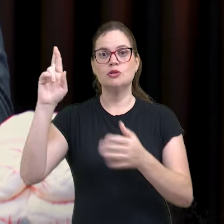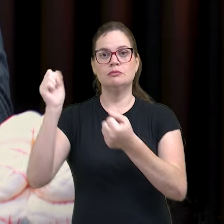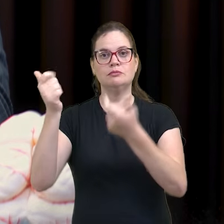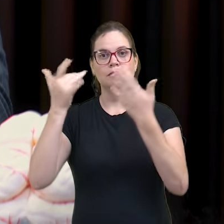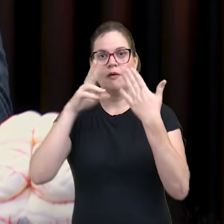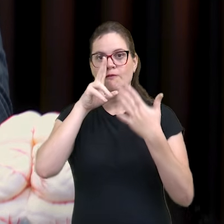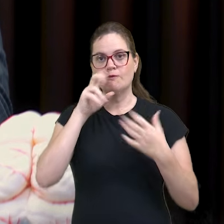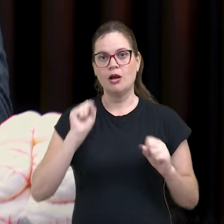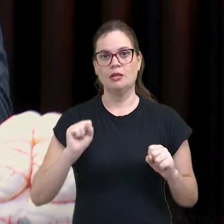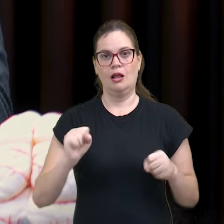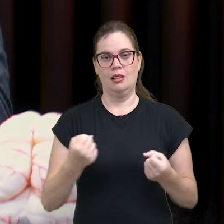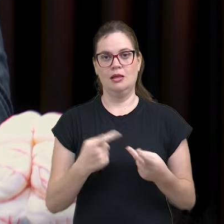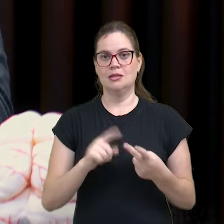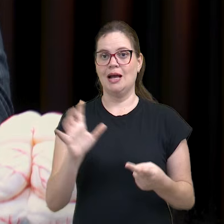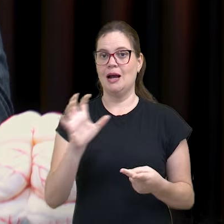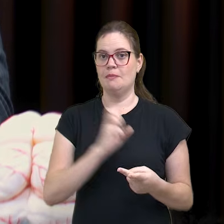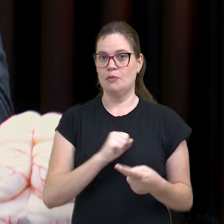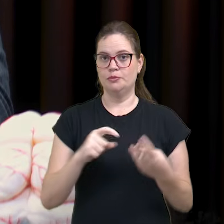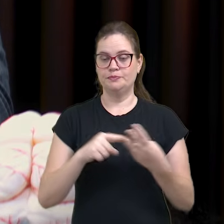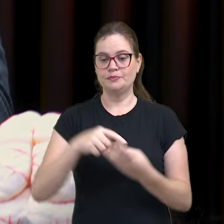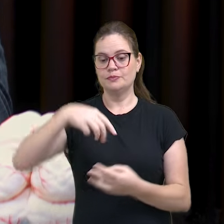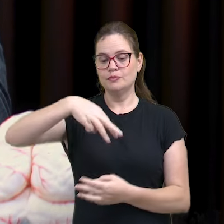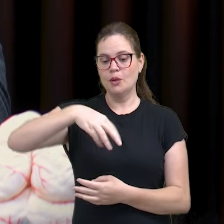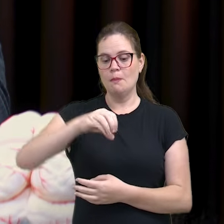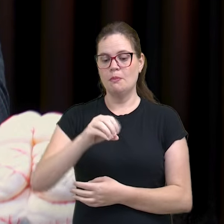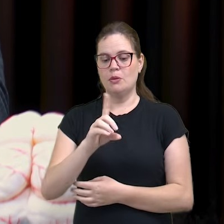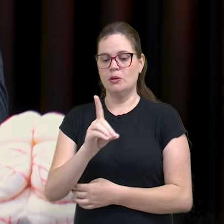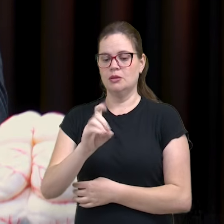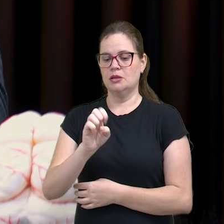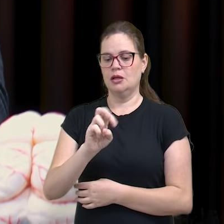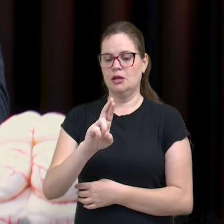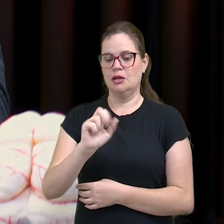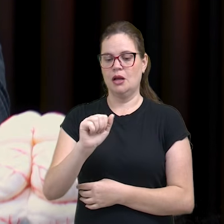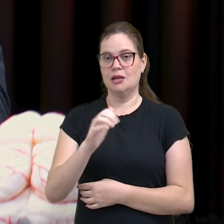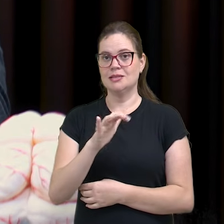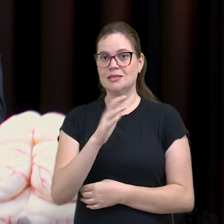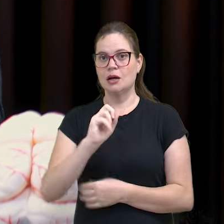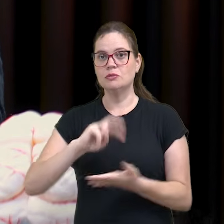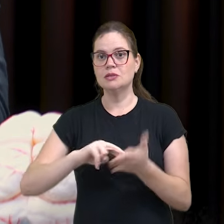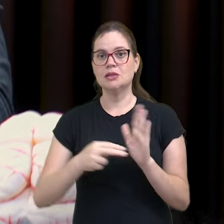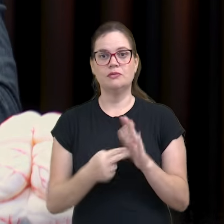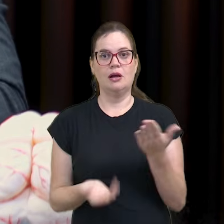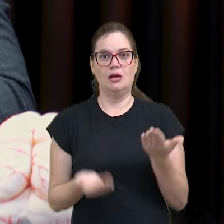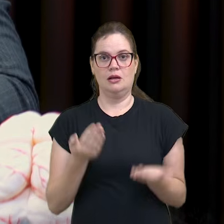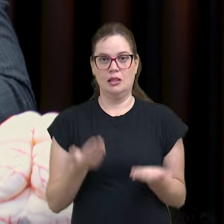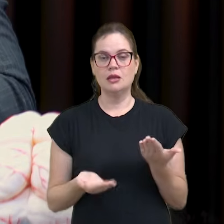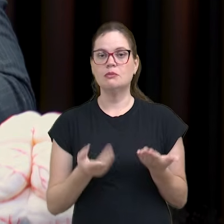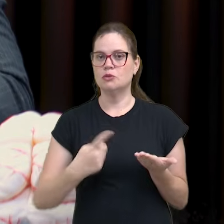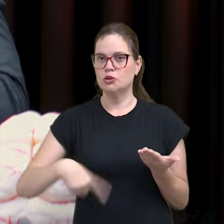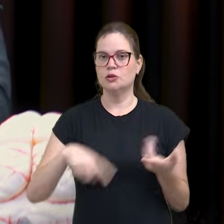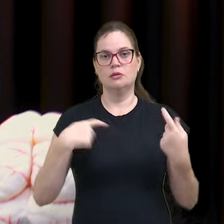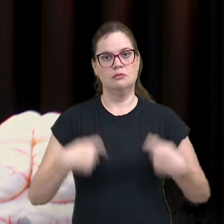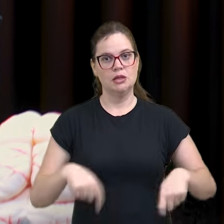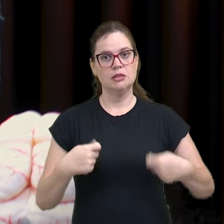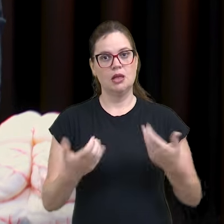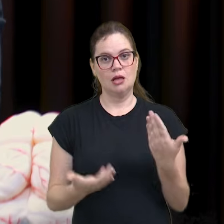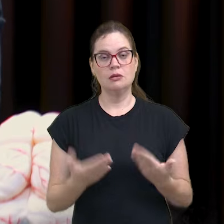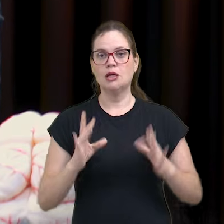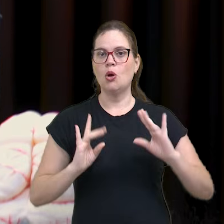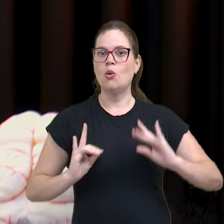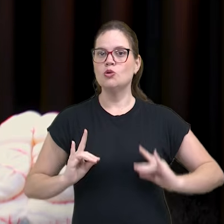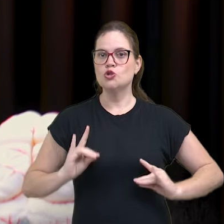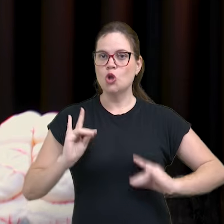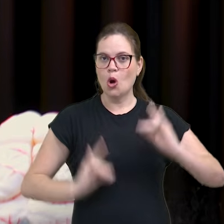de fortaleza, de amor e de moderação. Então, nós precisamos dessa moderação, nós precisamos